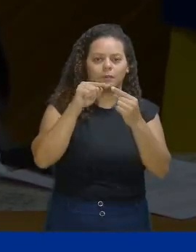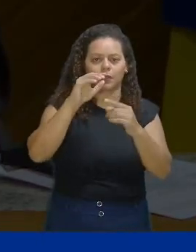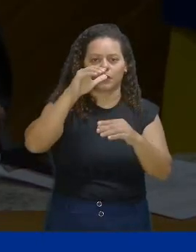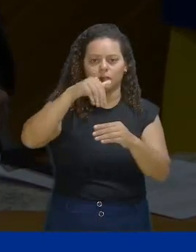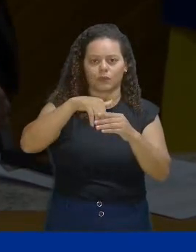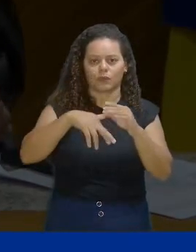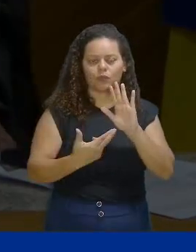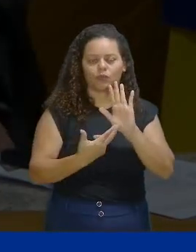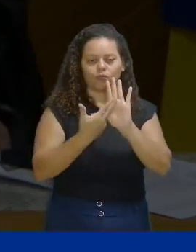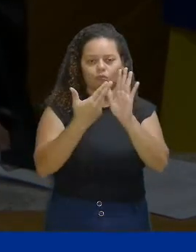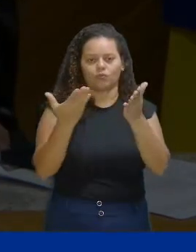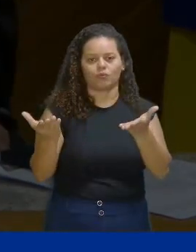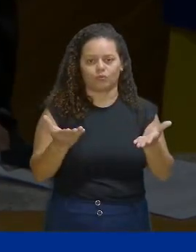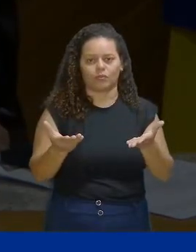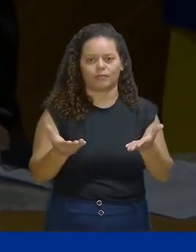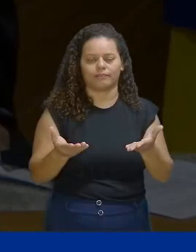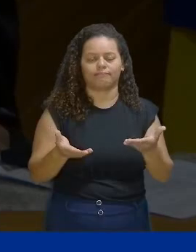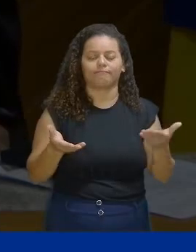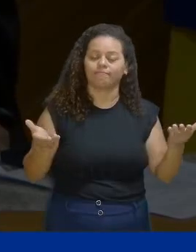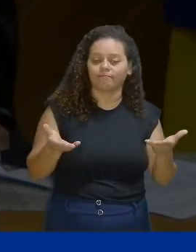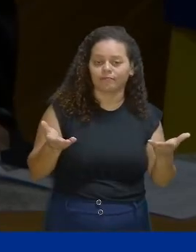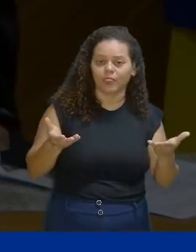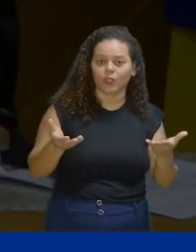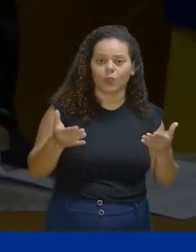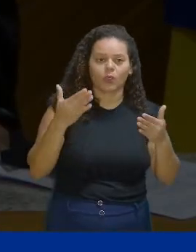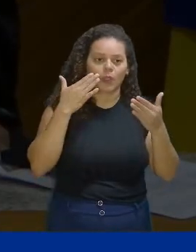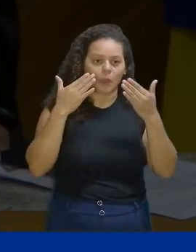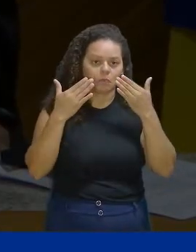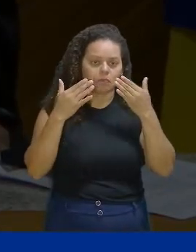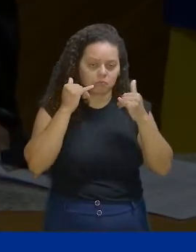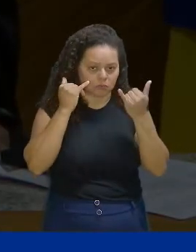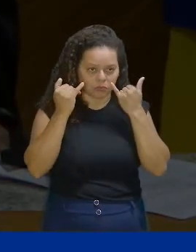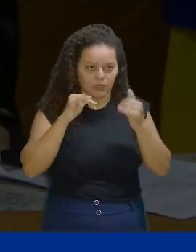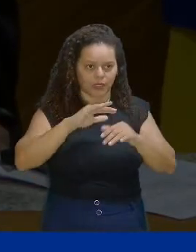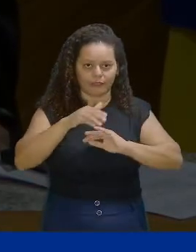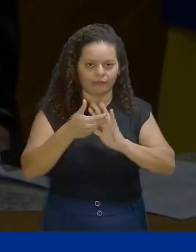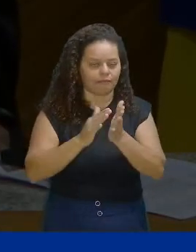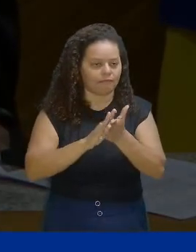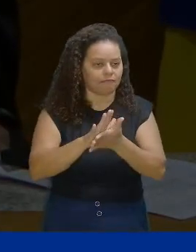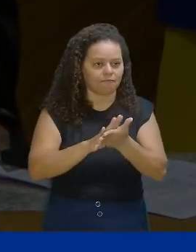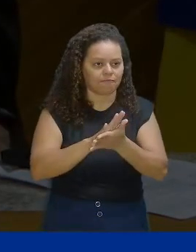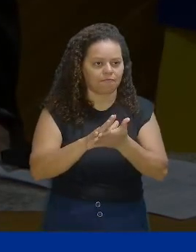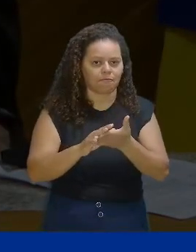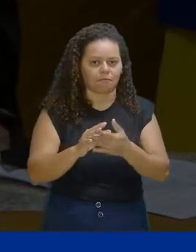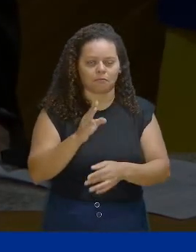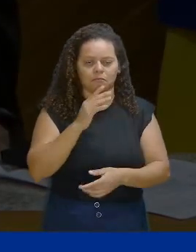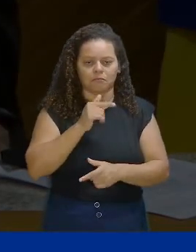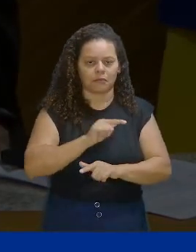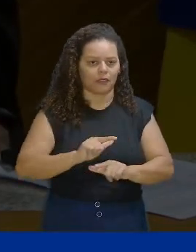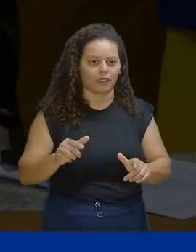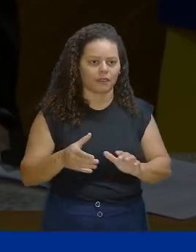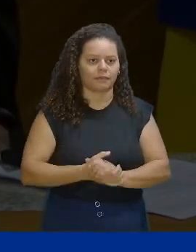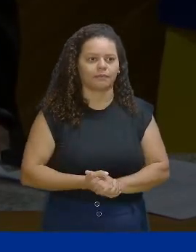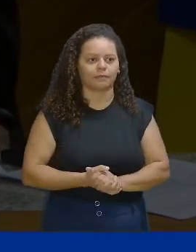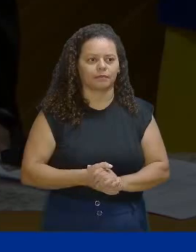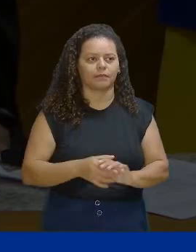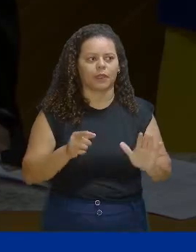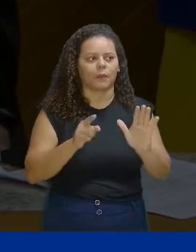relator. Comunicações e proposições, não tenho nenhuma. Juiz Agostinho